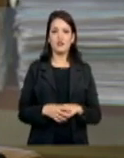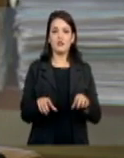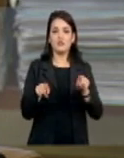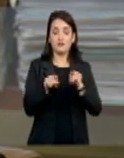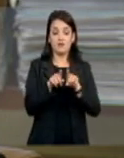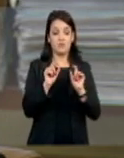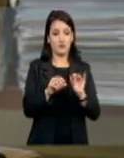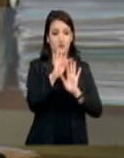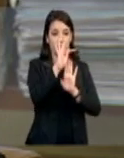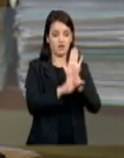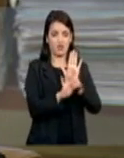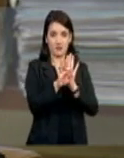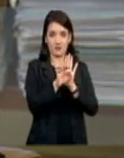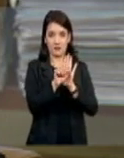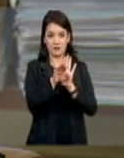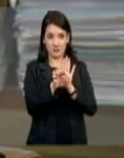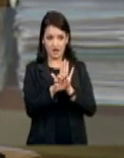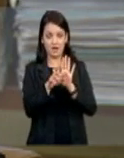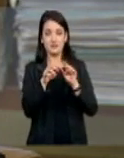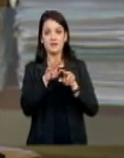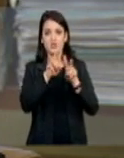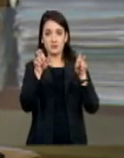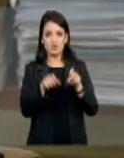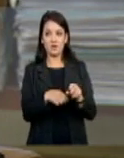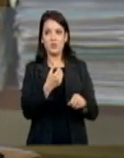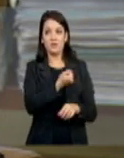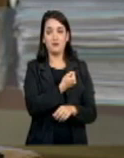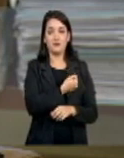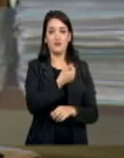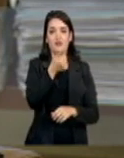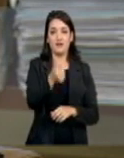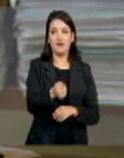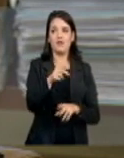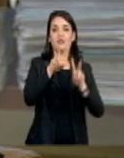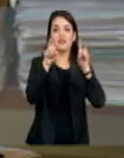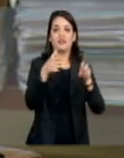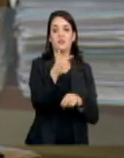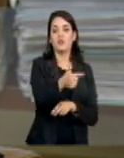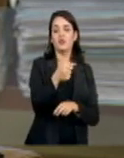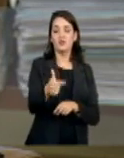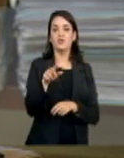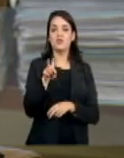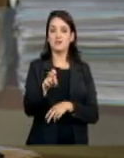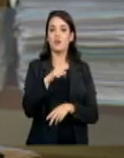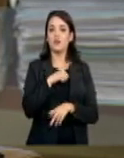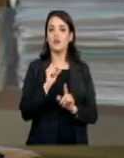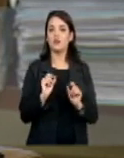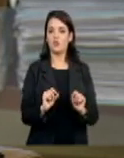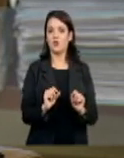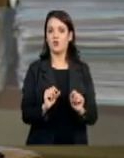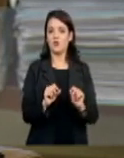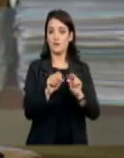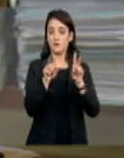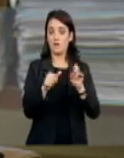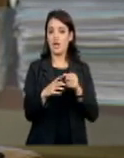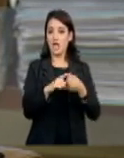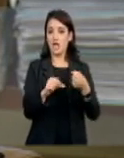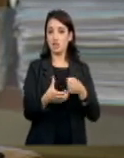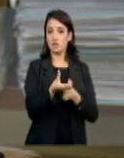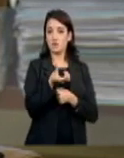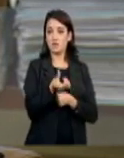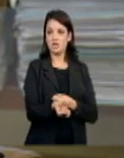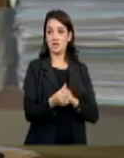relação ao item a do tema 225 oq se estabeleceu por seus e que as penas do artigo 6º da lei complementar